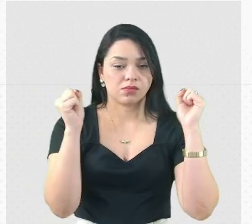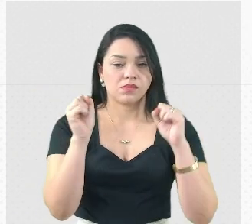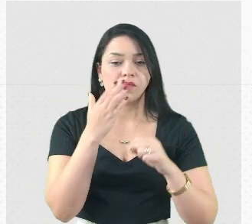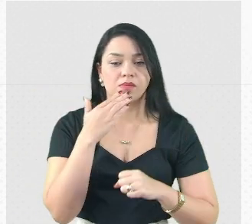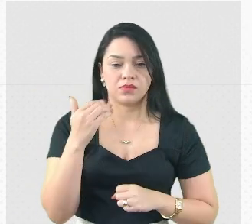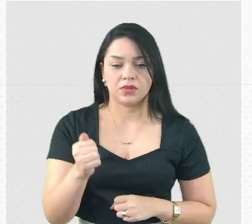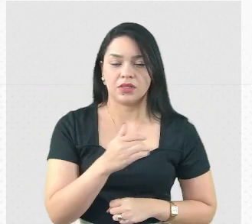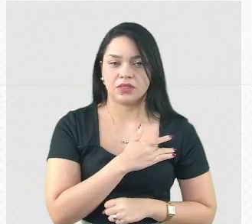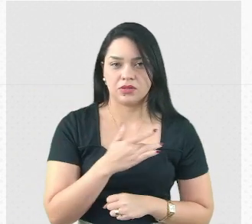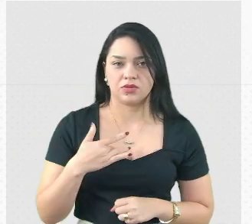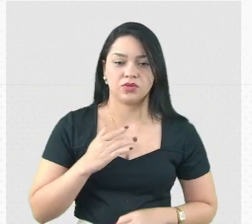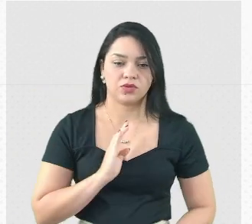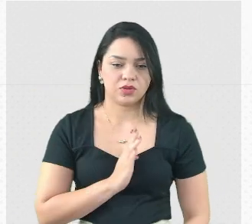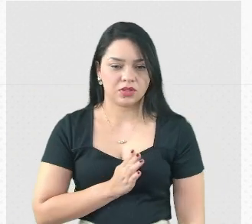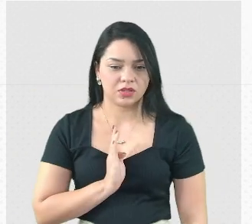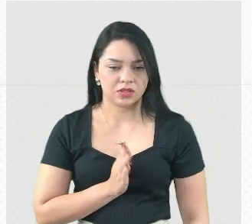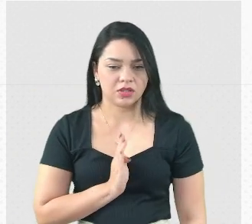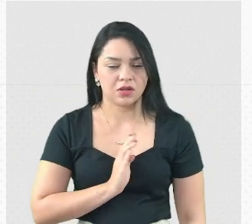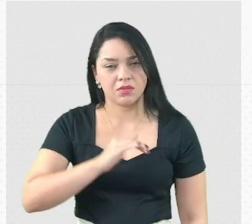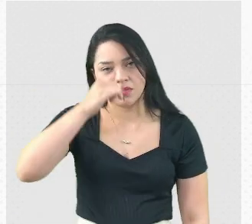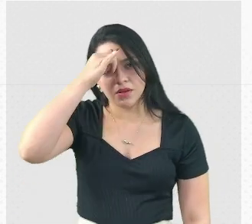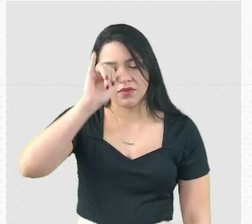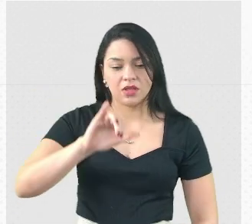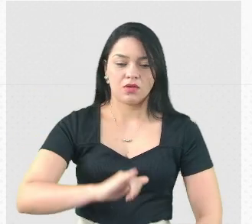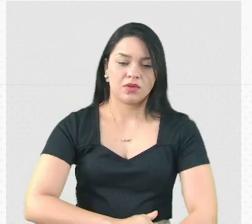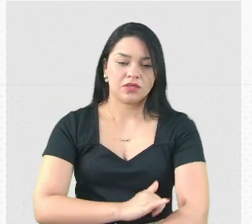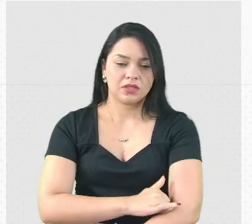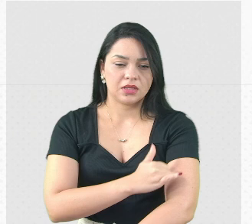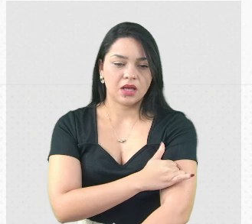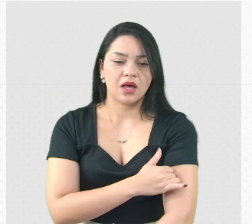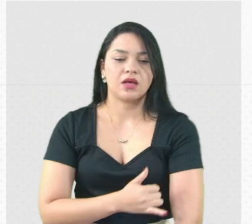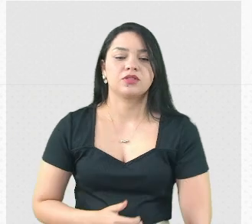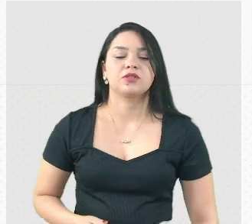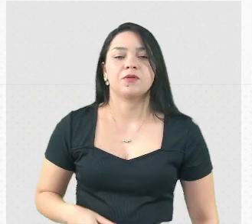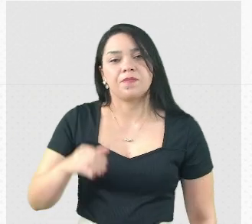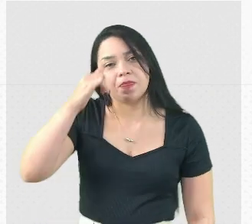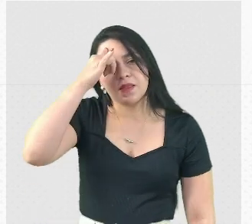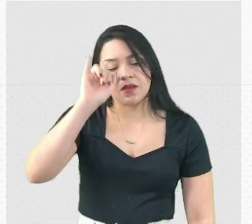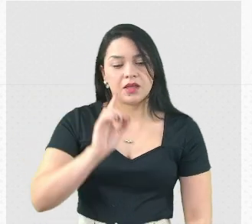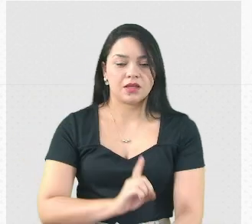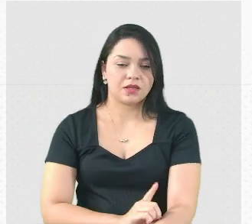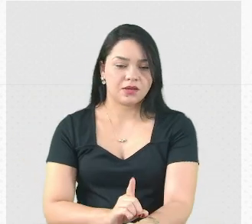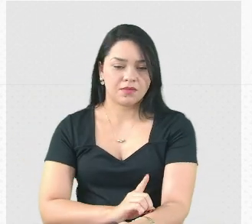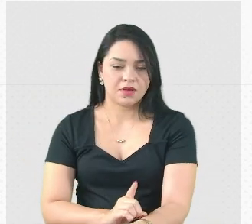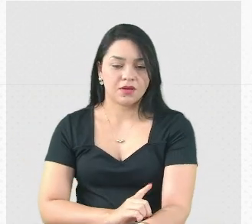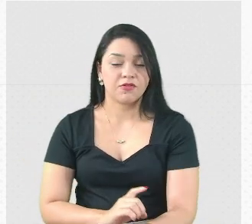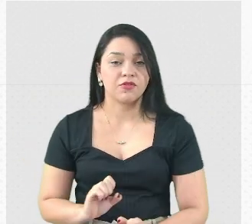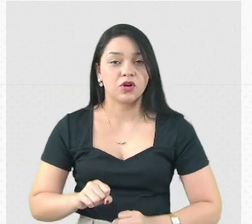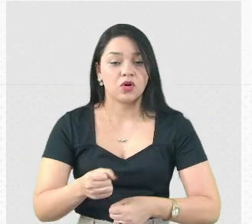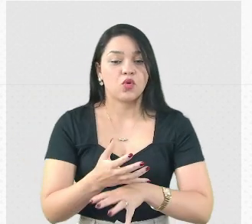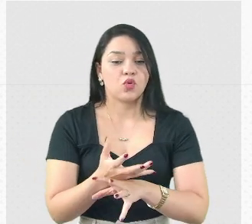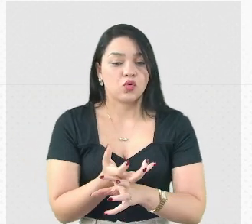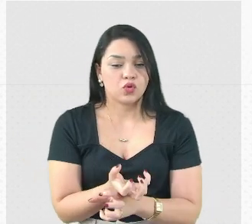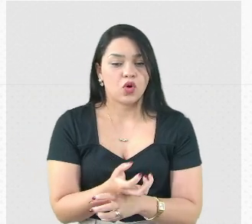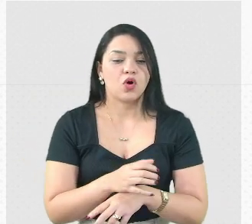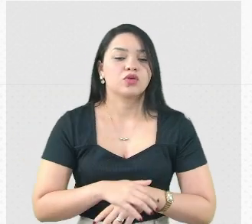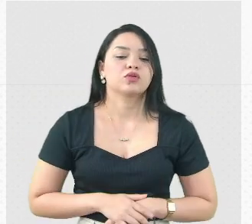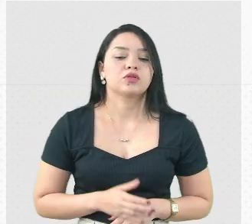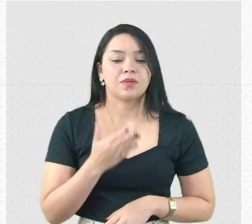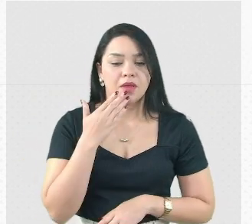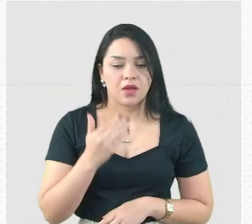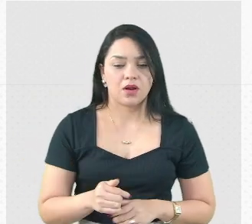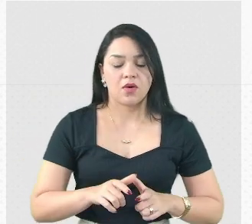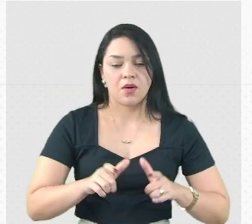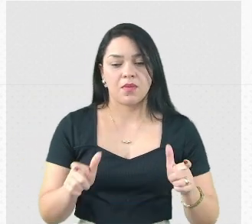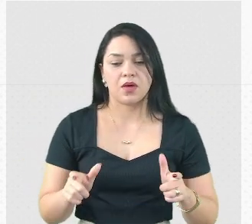saúde cardiovascular, previne a obesidade, previne a diabetes, fortalece os ossos,